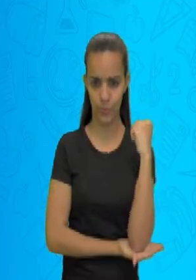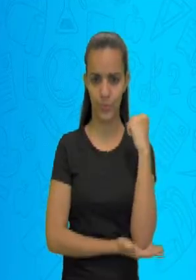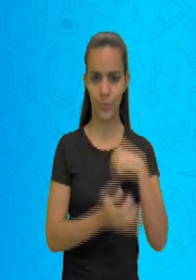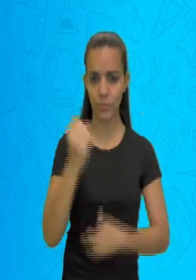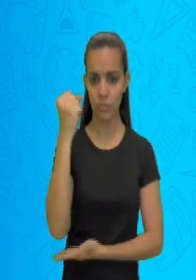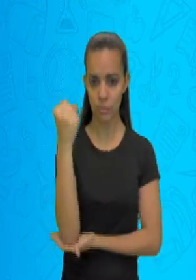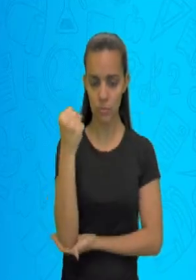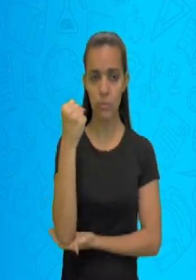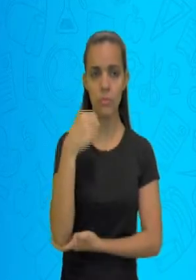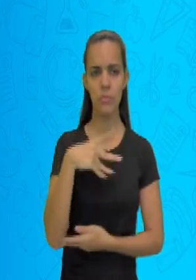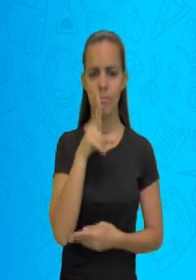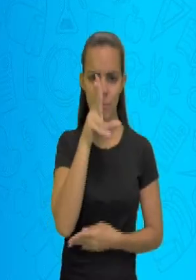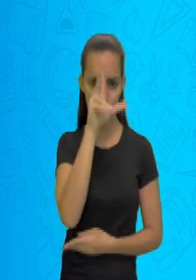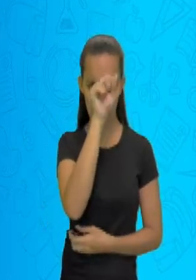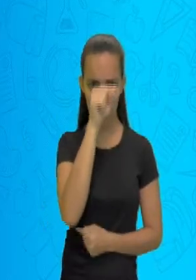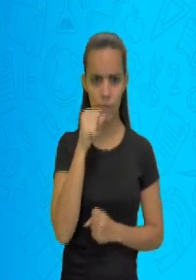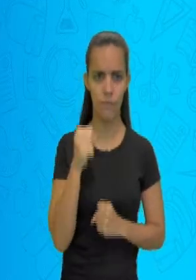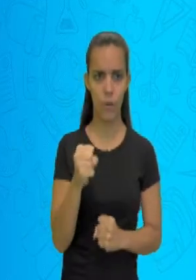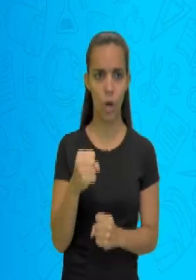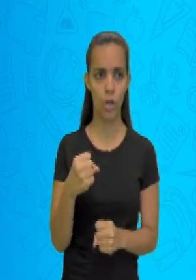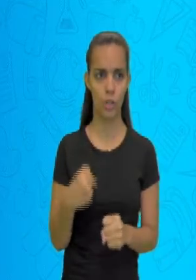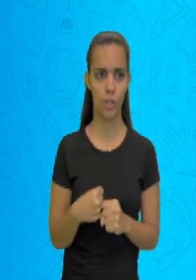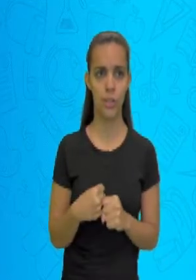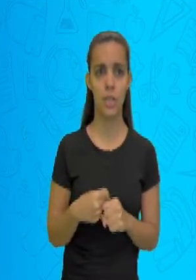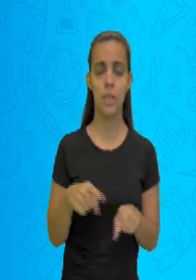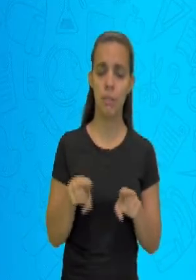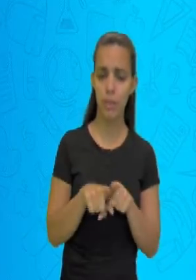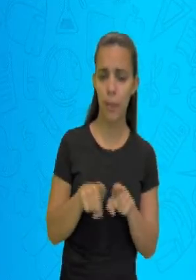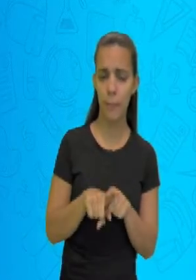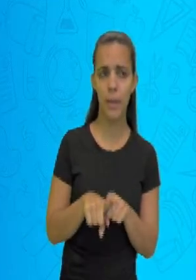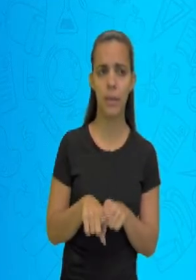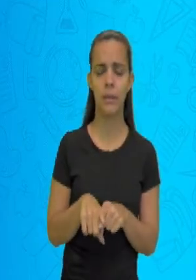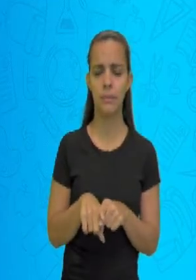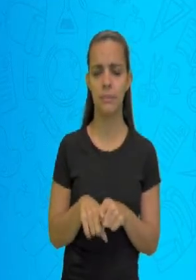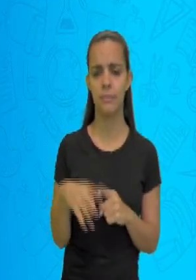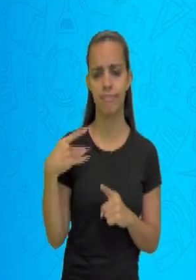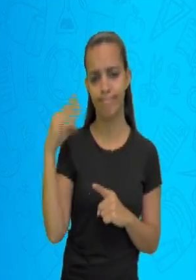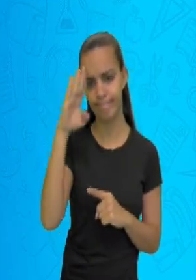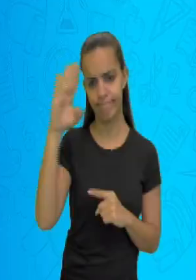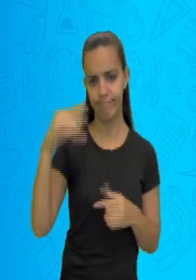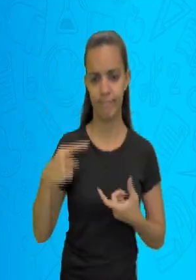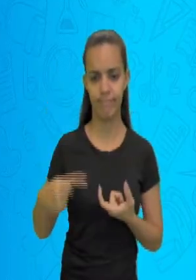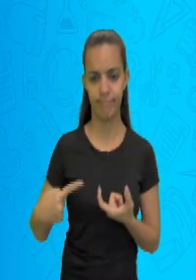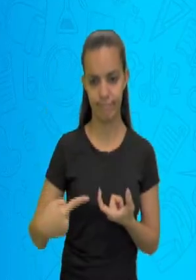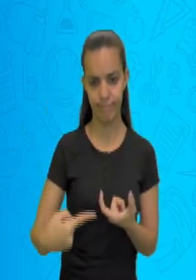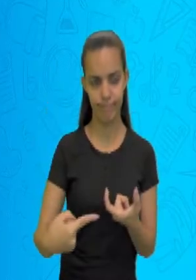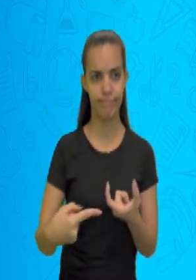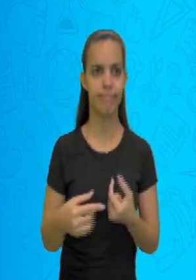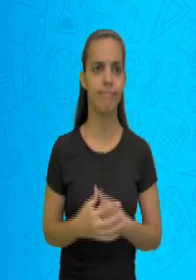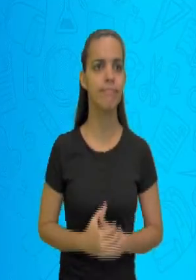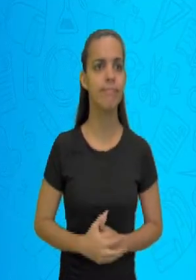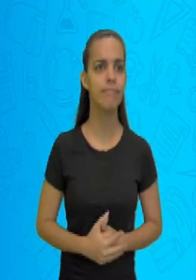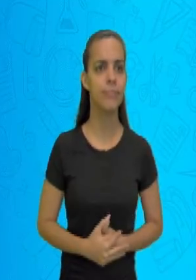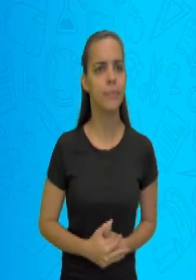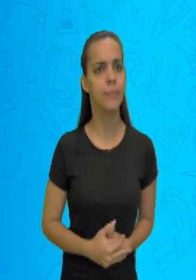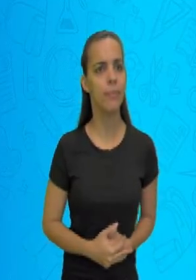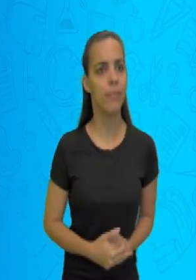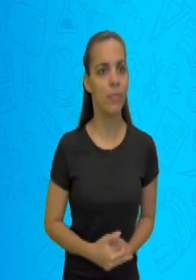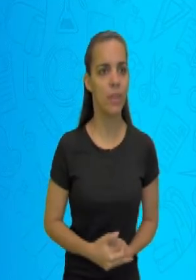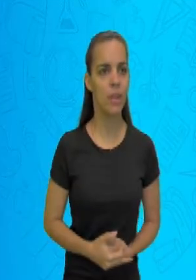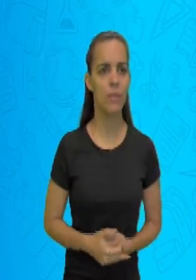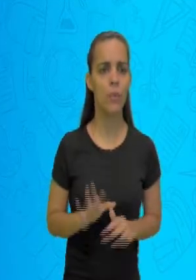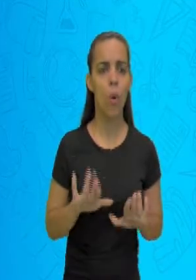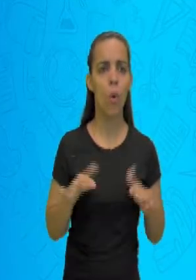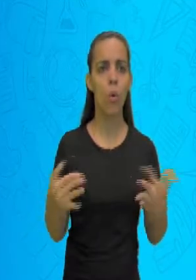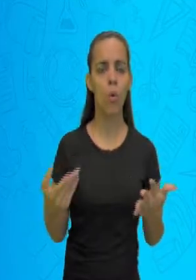lugar, levando em consideração também o clima. Então, vamos lá agora. Quais são